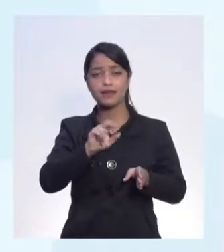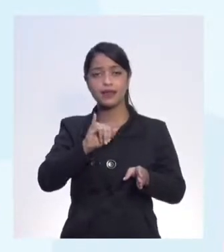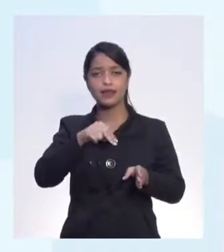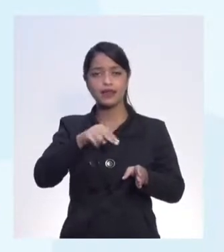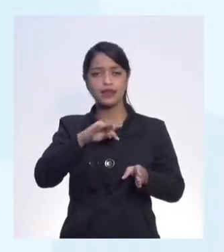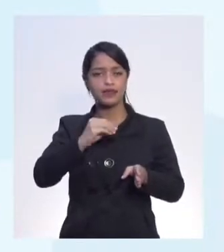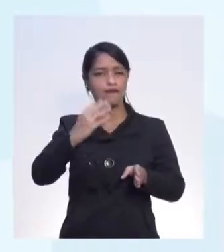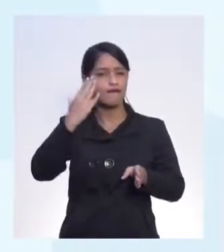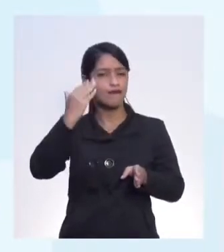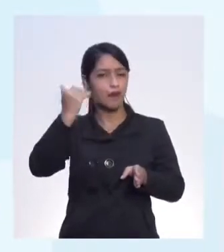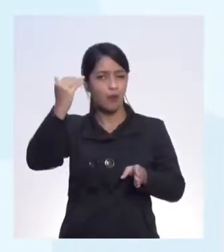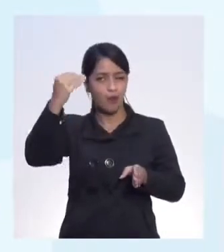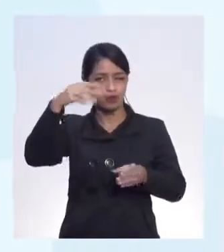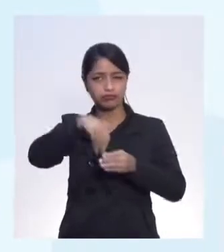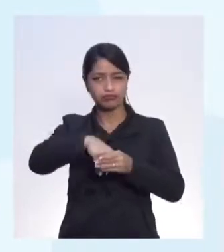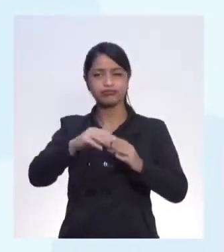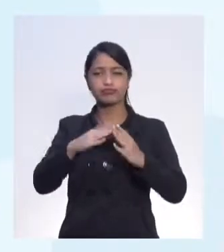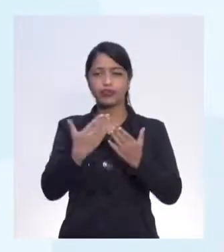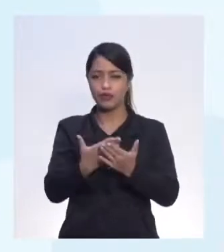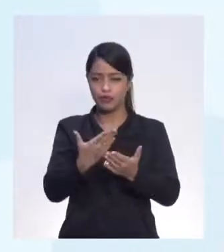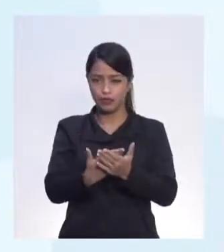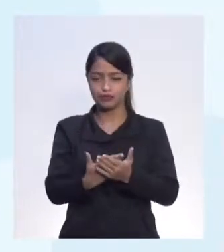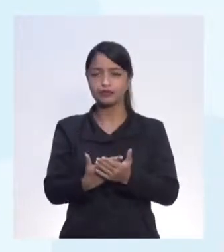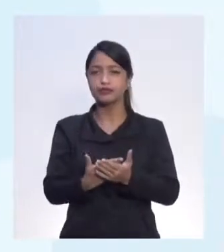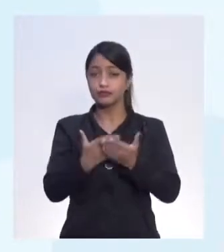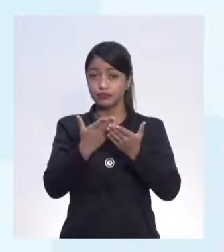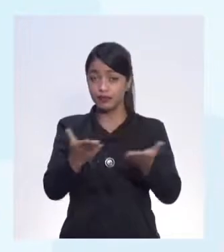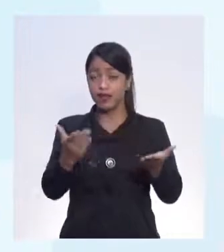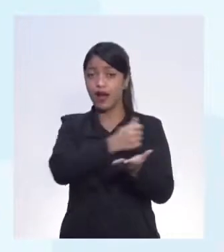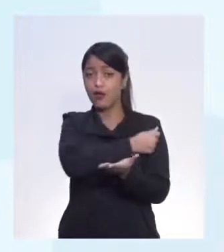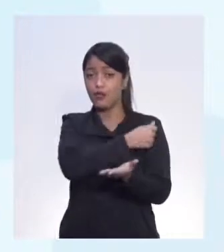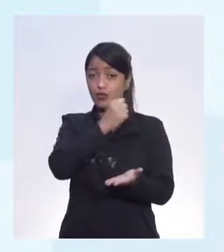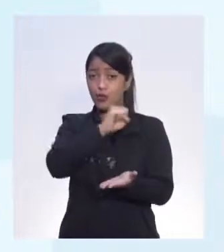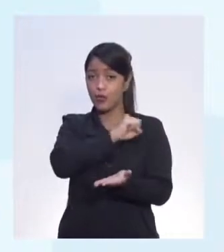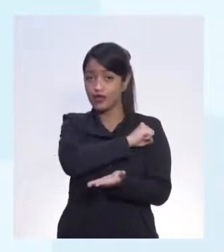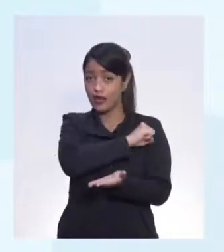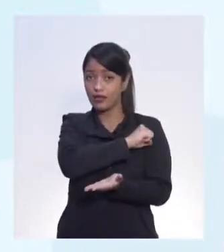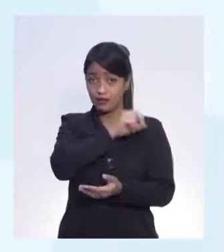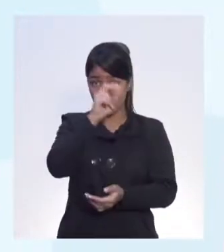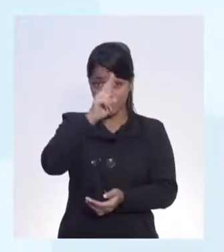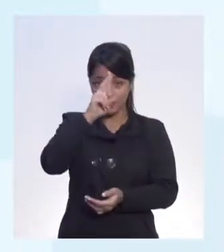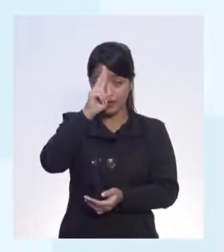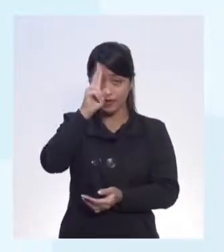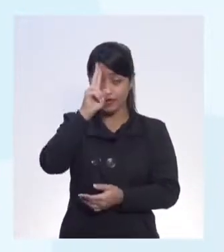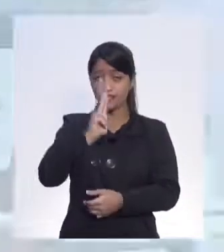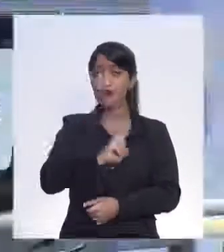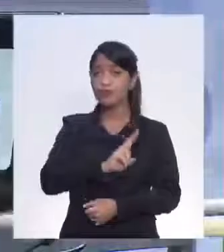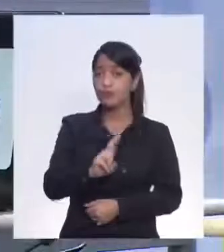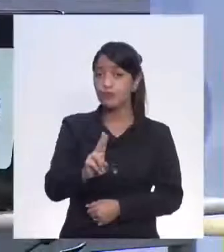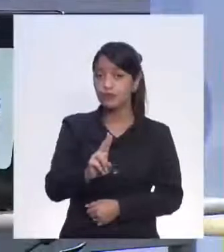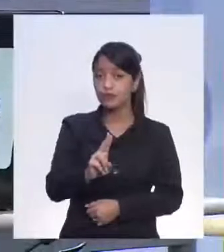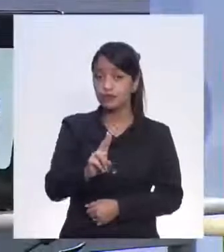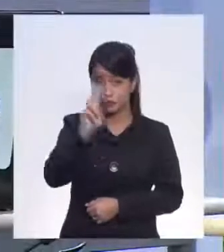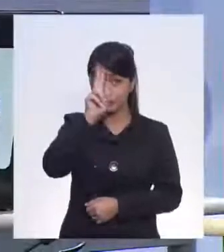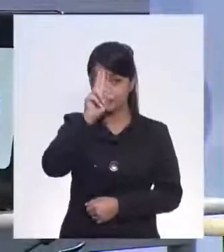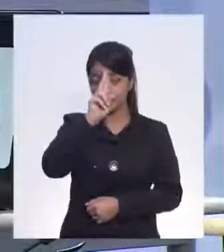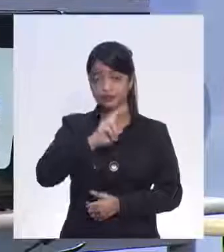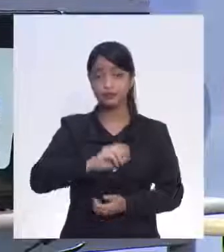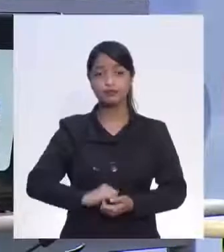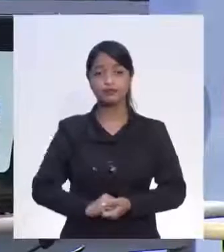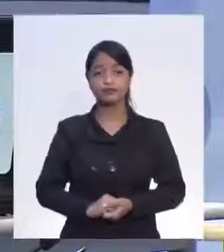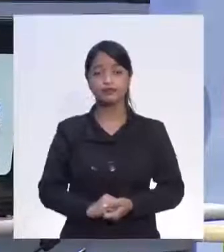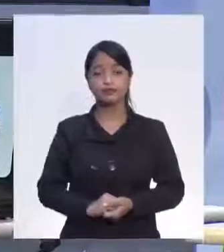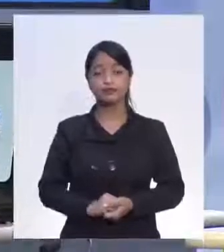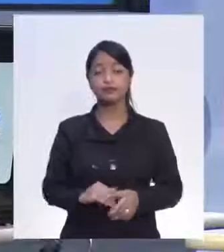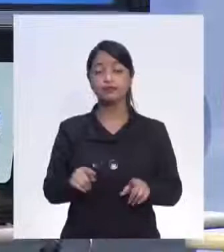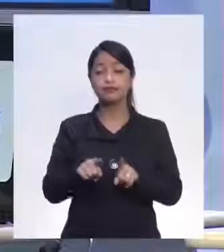história. Aluno do oitavo ano e aluna do oitavo, você se lembra qual era o nome desse labirinto? E